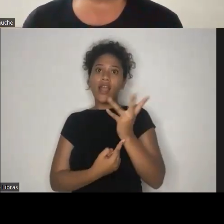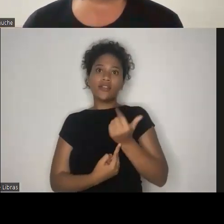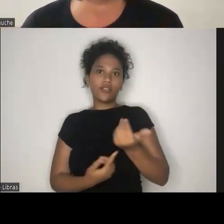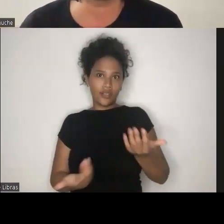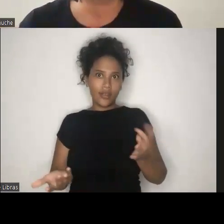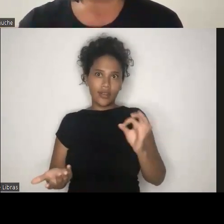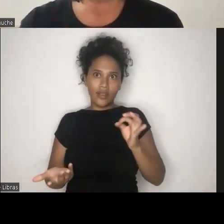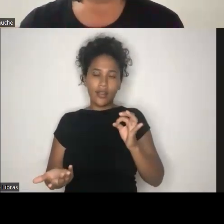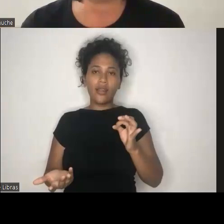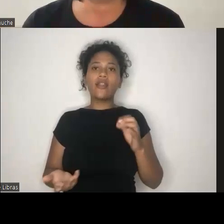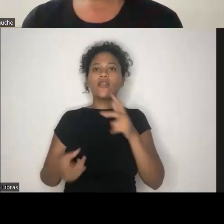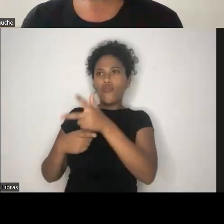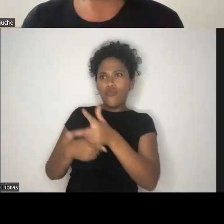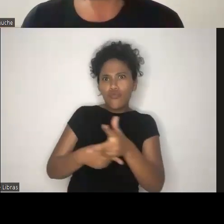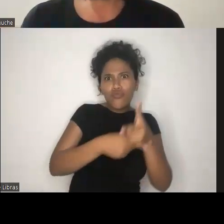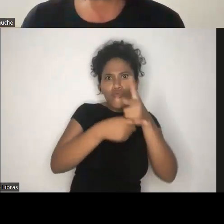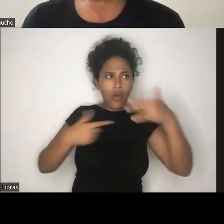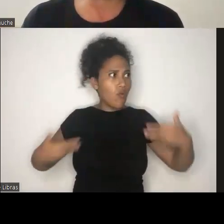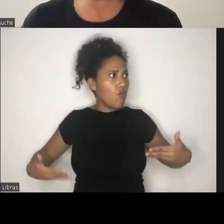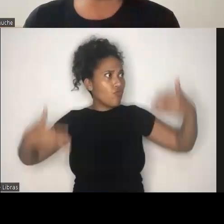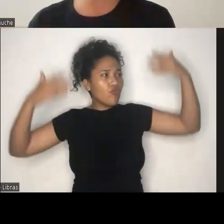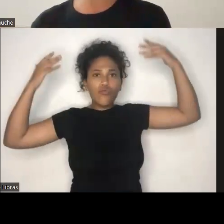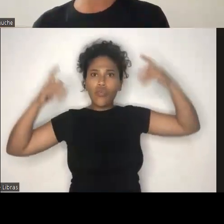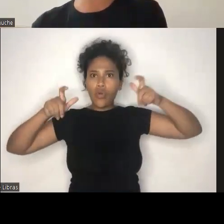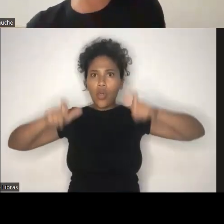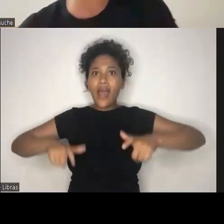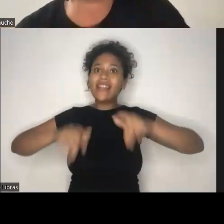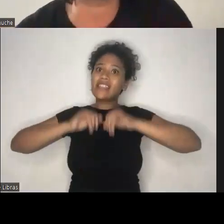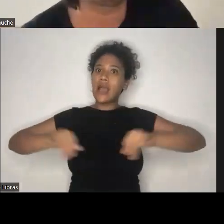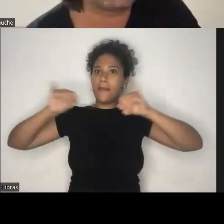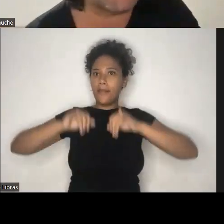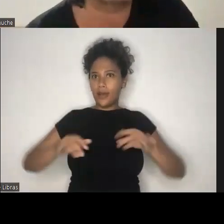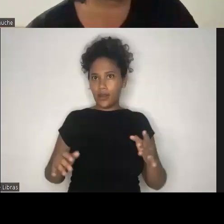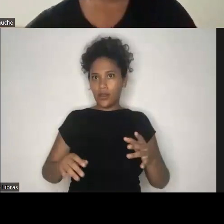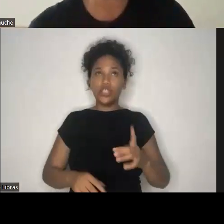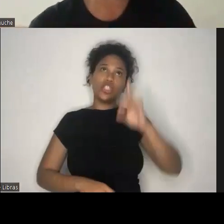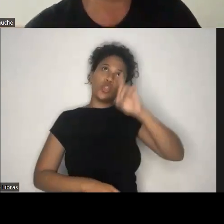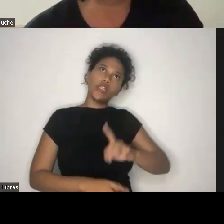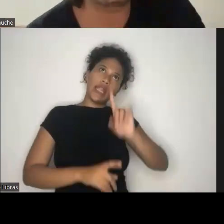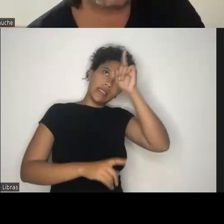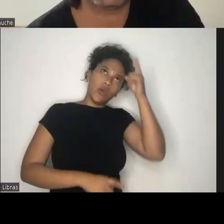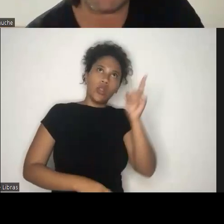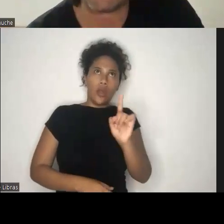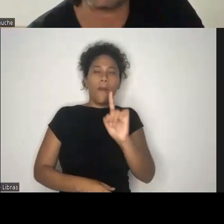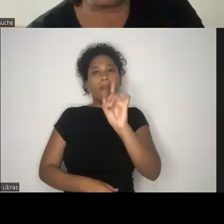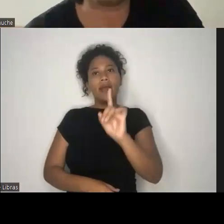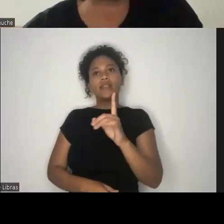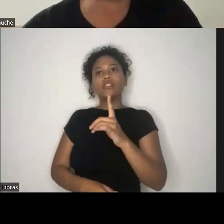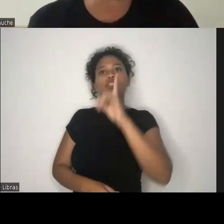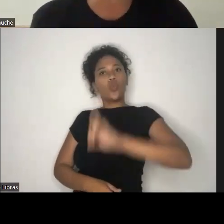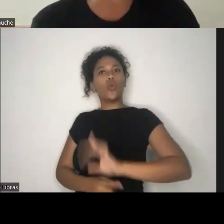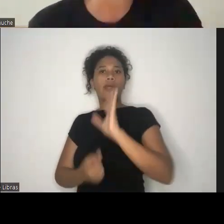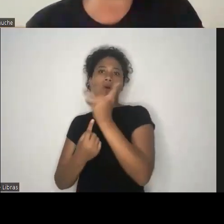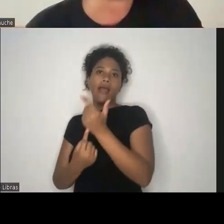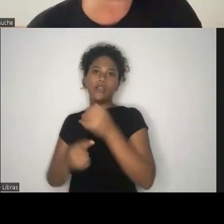cenógrafo da dessa campanha não um diretor de criação no caso né mas o diretor de arte dos